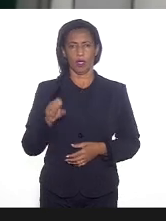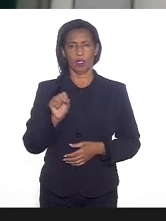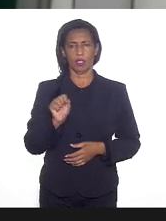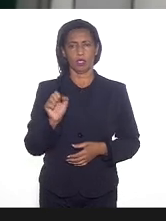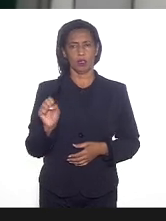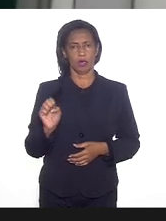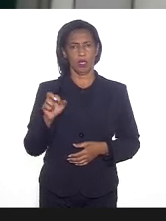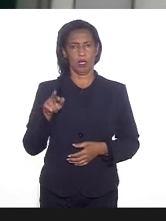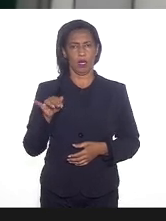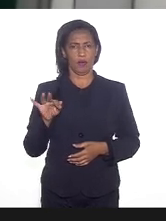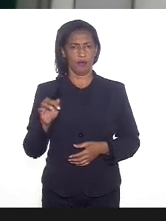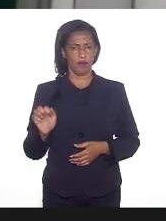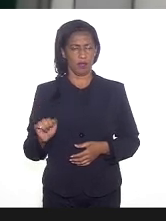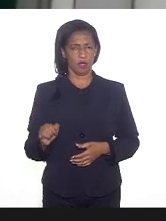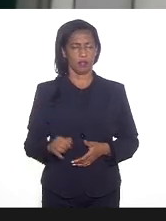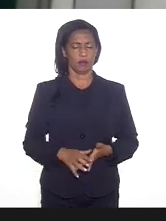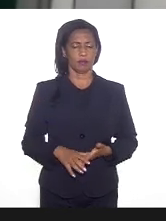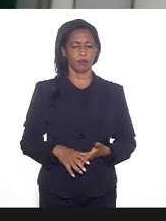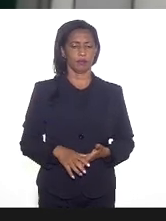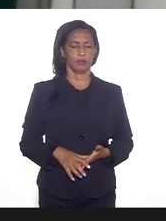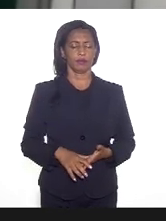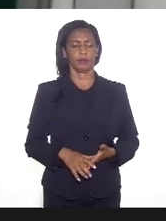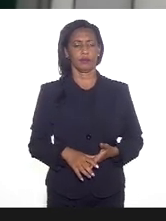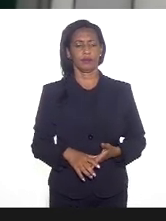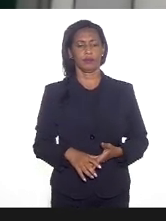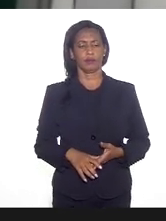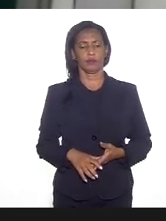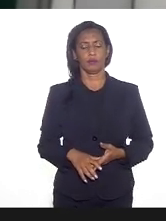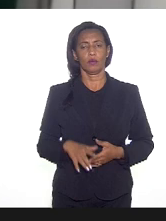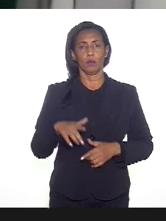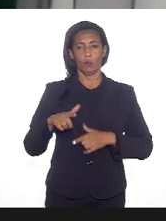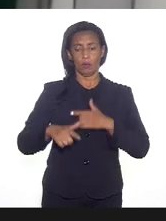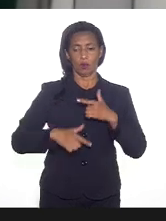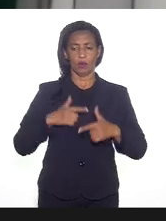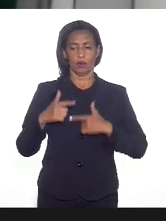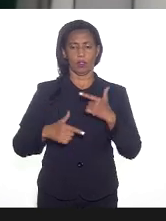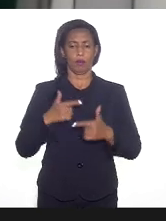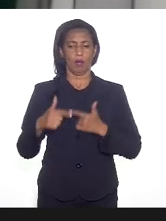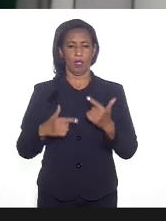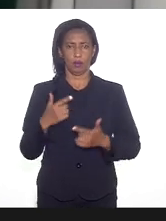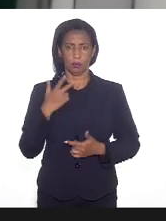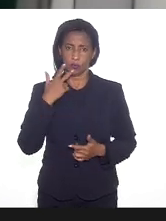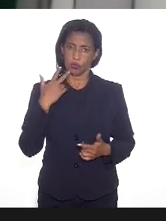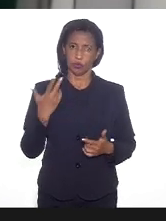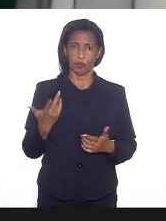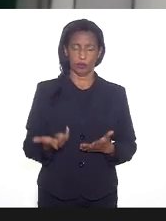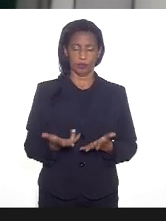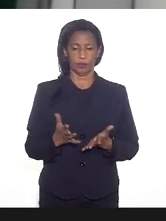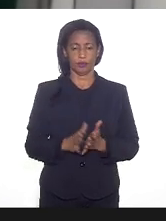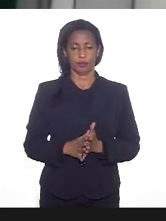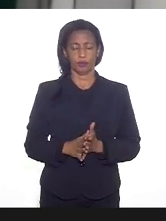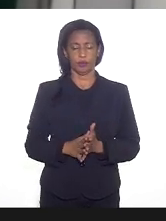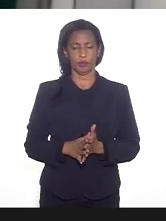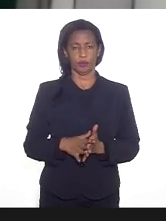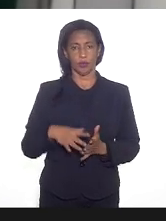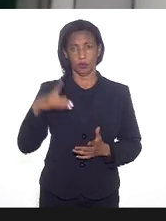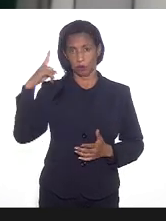demais membros da comissão. Um trabalho, como já foi dito,